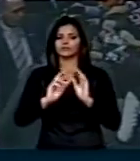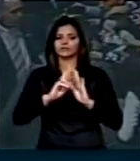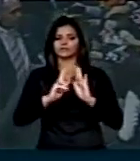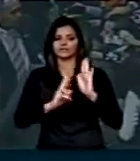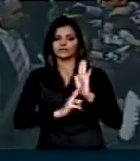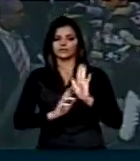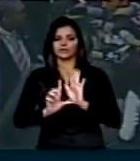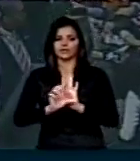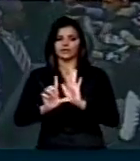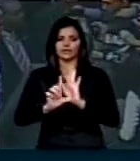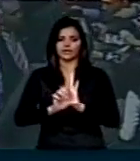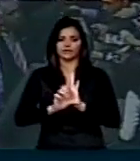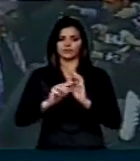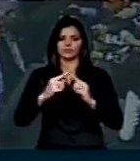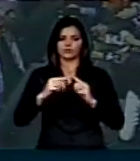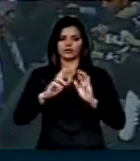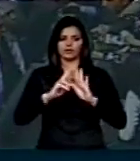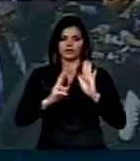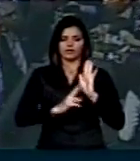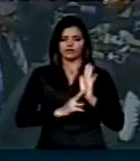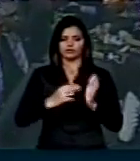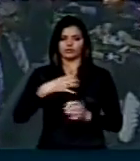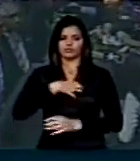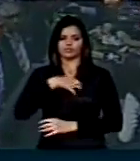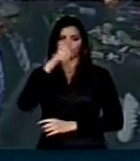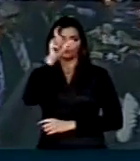que regem a atitude parlamentar,